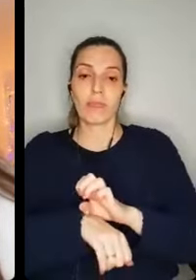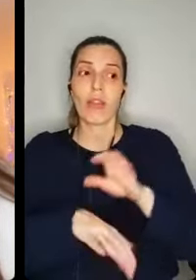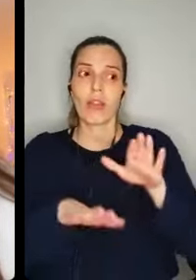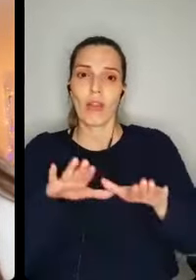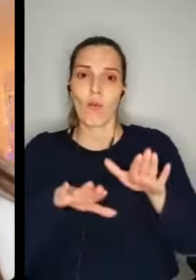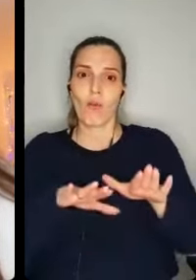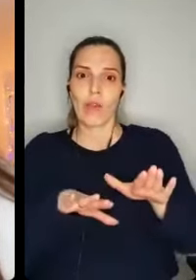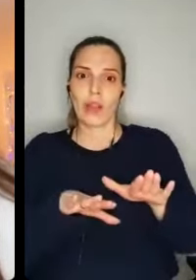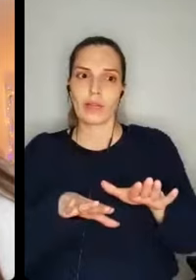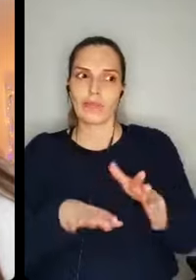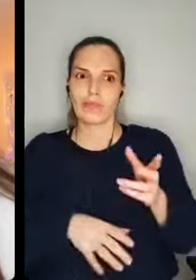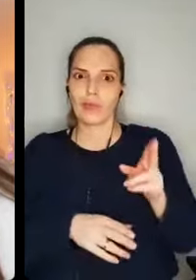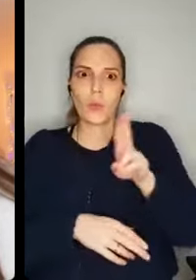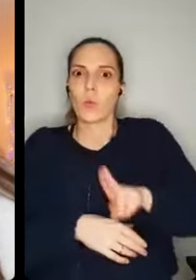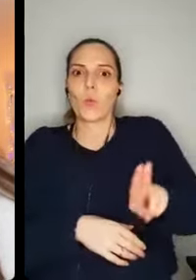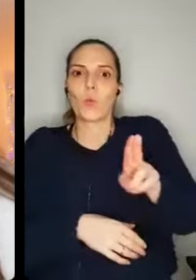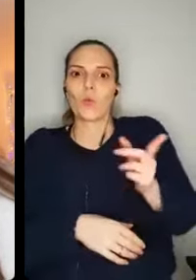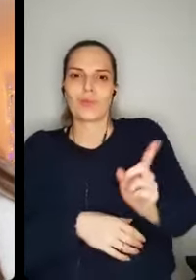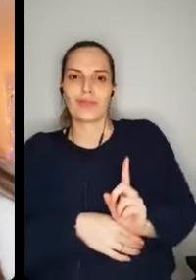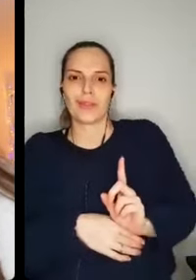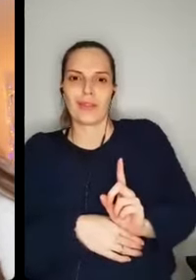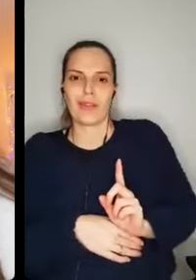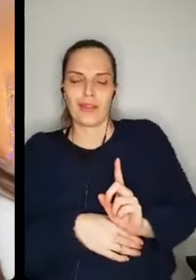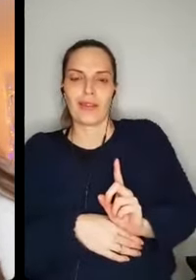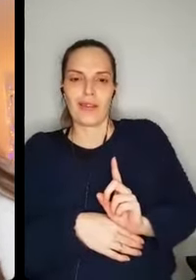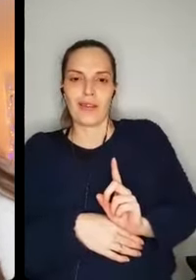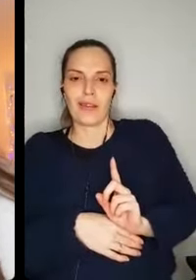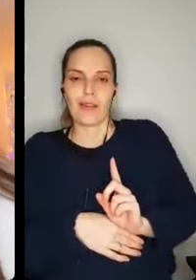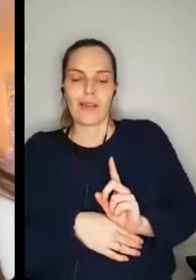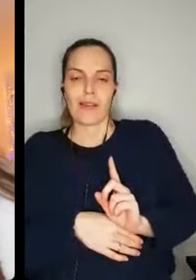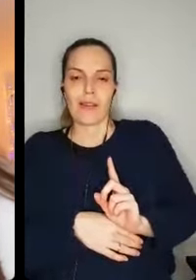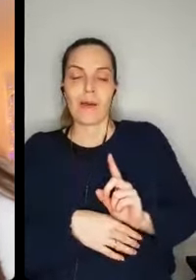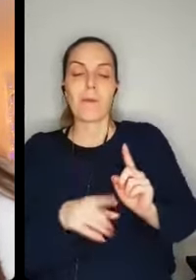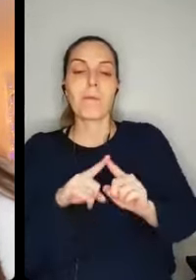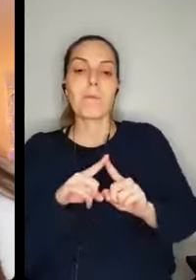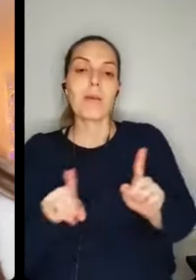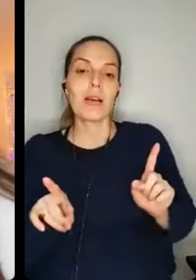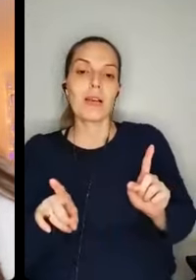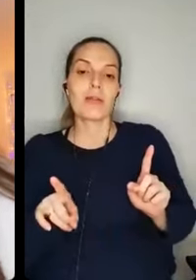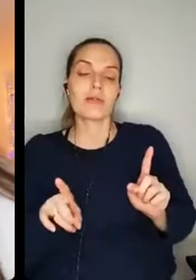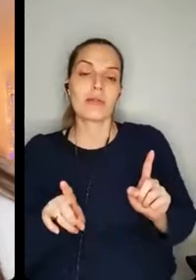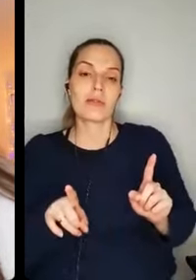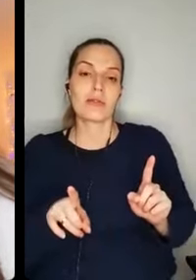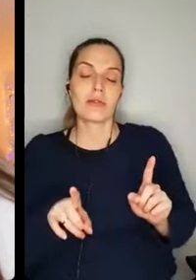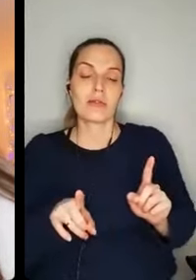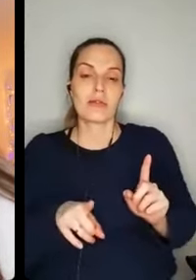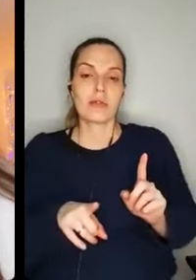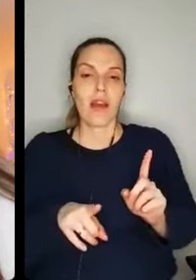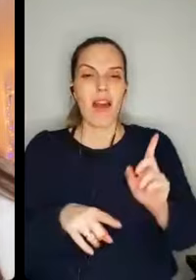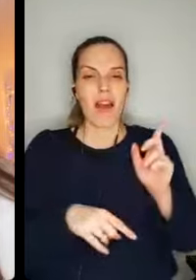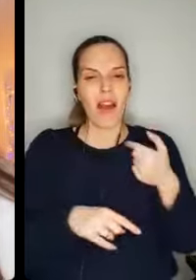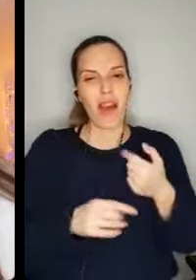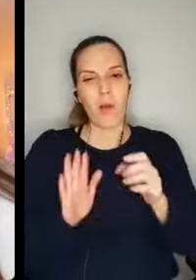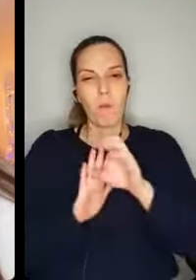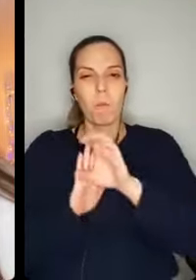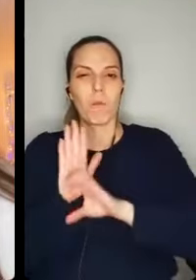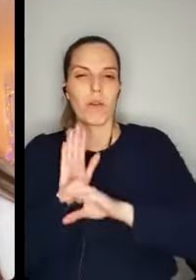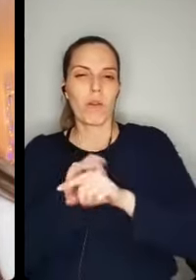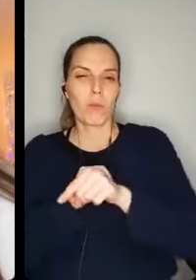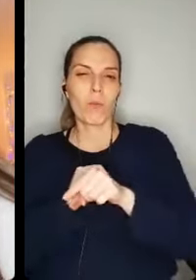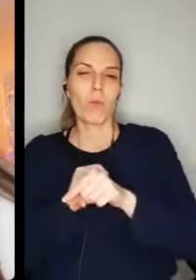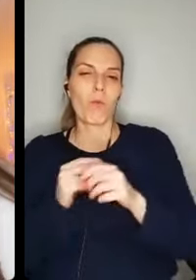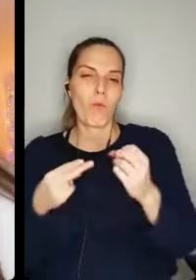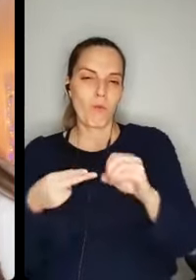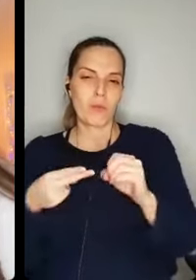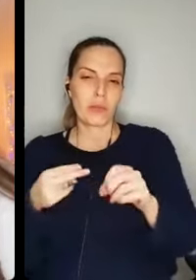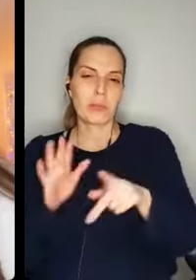mas eu acho que esse é a questão do currículo da UFSPA, porque meio que tu é obrigado a